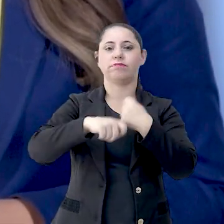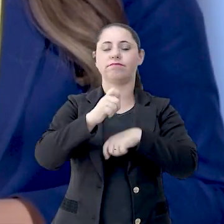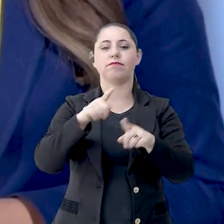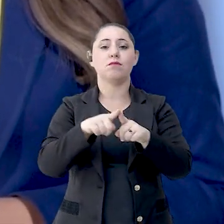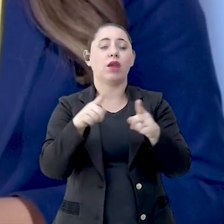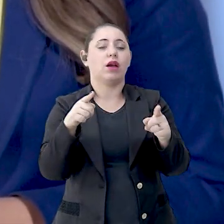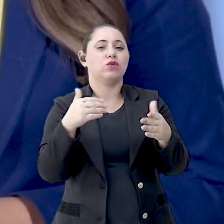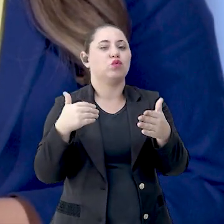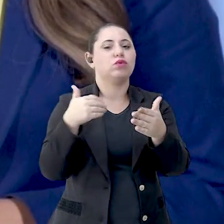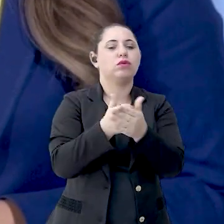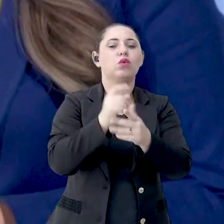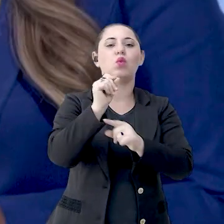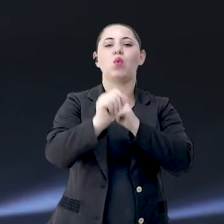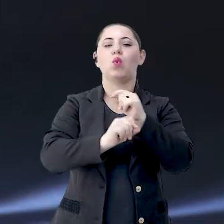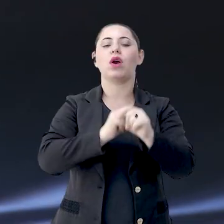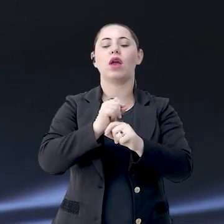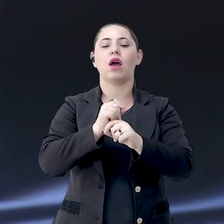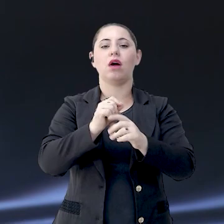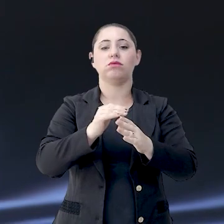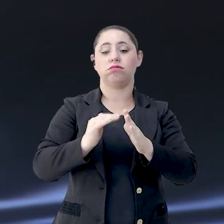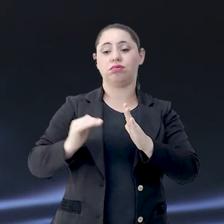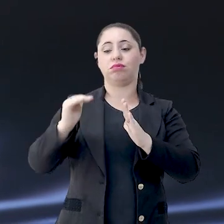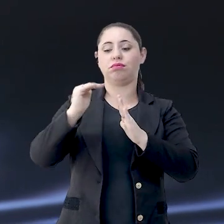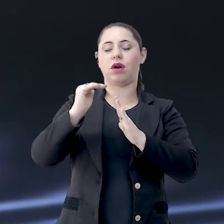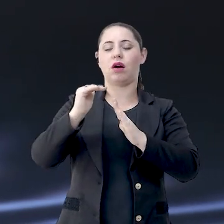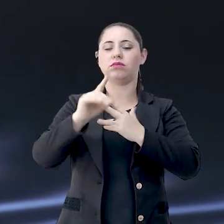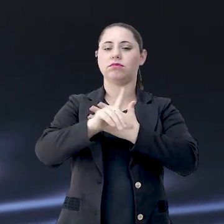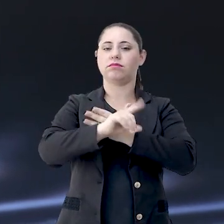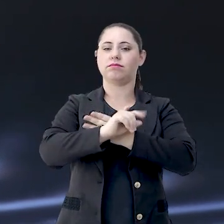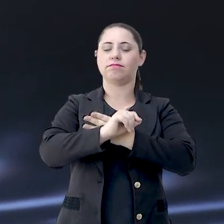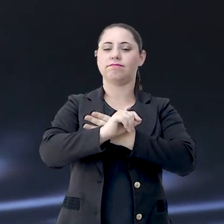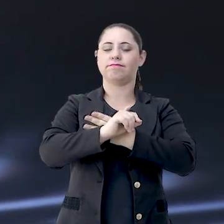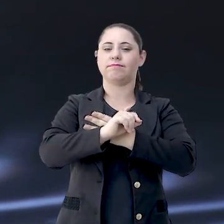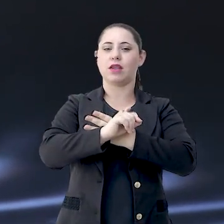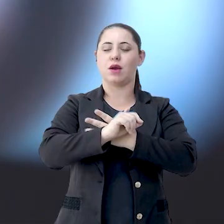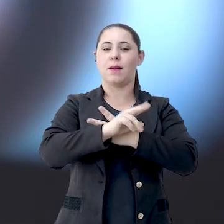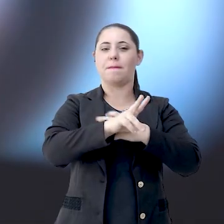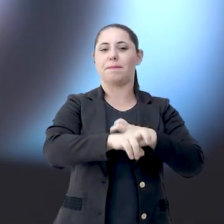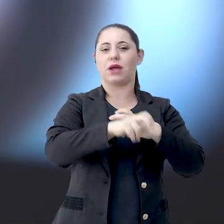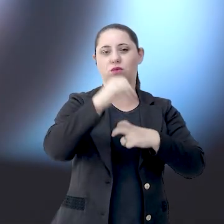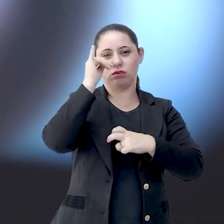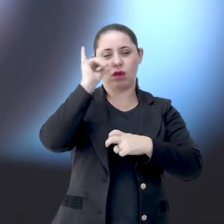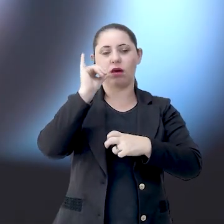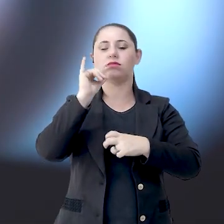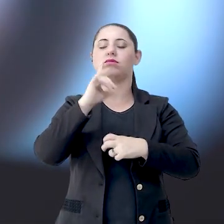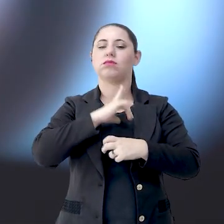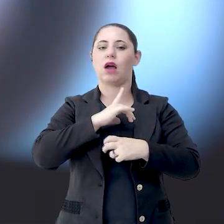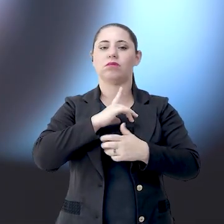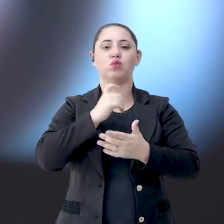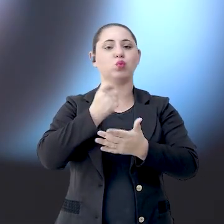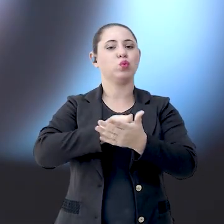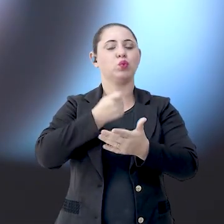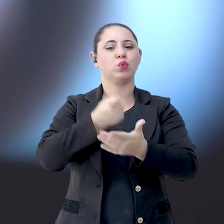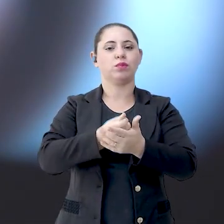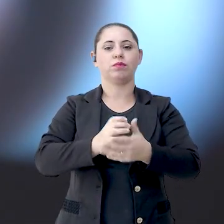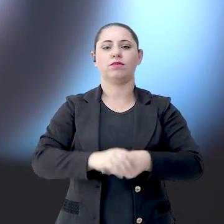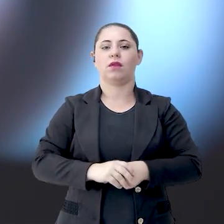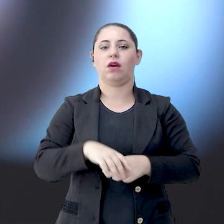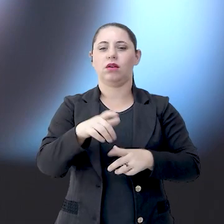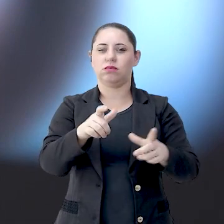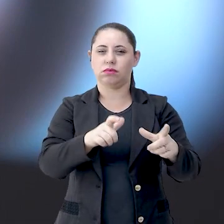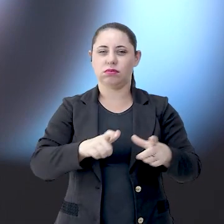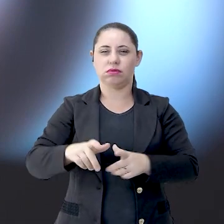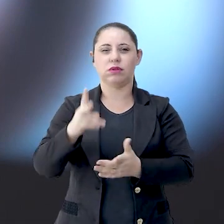fez predominante. A região é sempre bastante afetada, dada a característica do bioma. Pelas chuvas